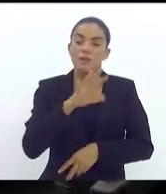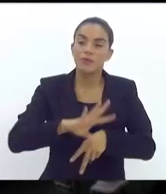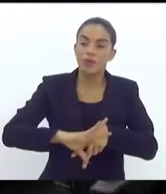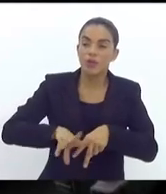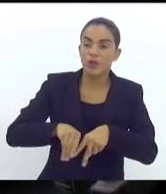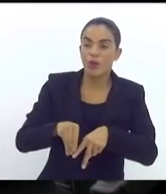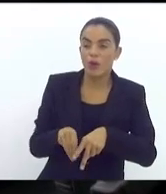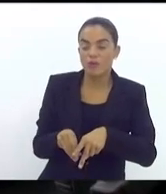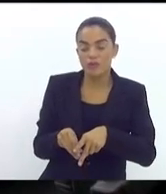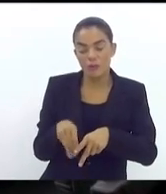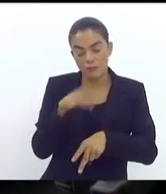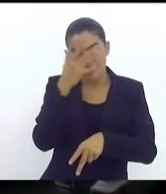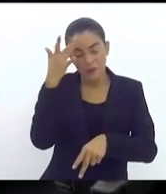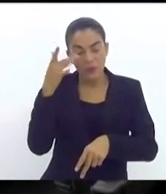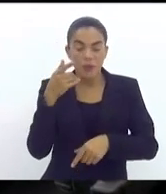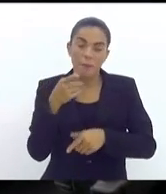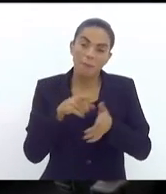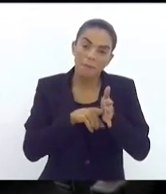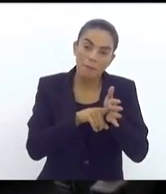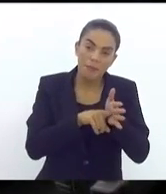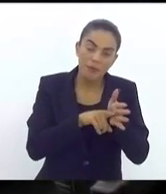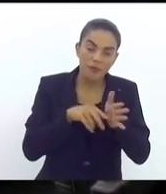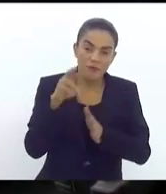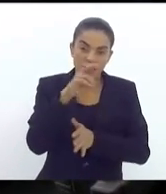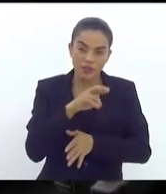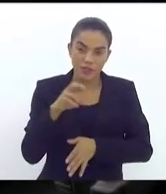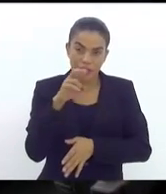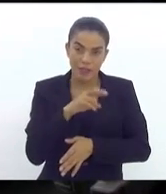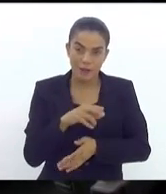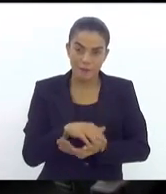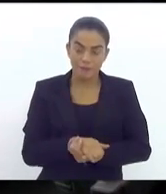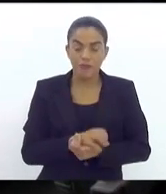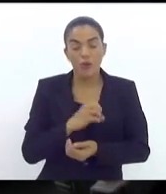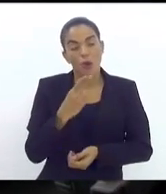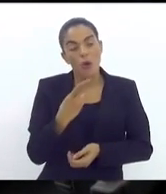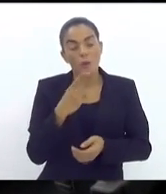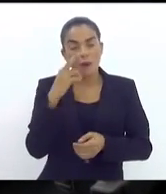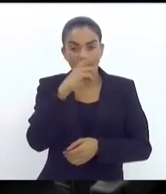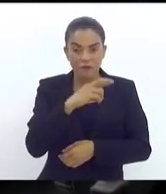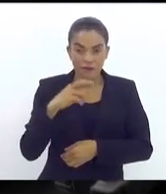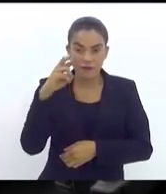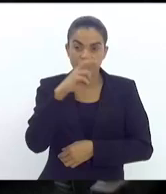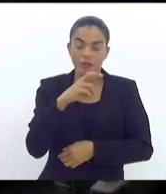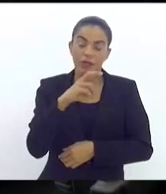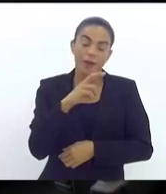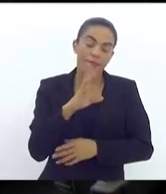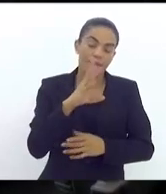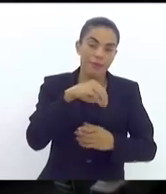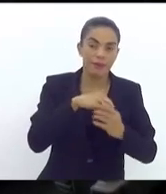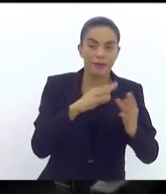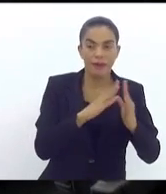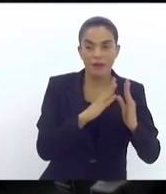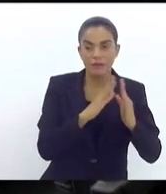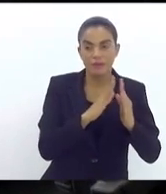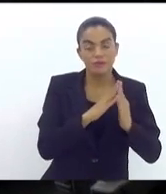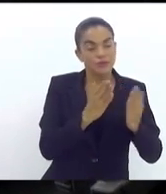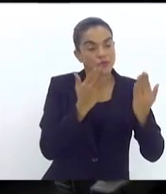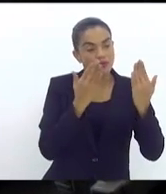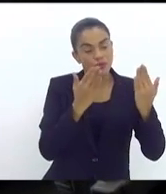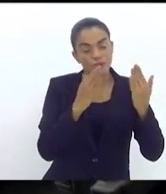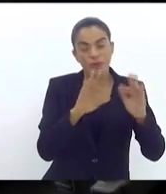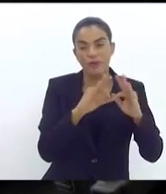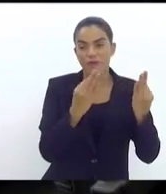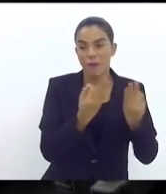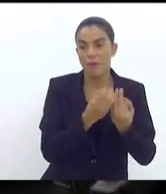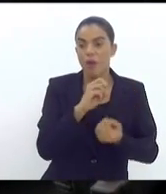esteja sendo investigado um notório político nacional. Ou para investigar um crime cometido no ambiente doméstico, cujo suspeito é parente ou conhecido